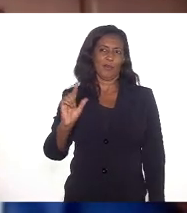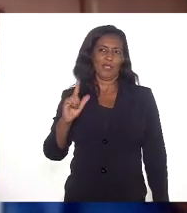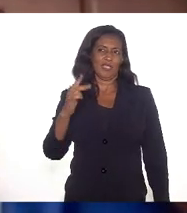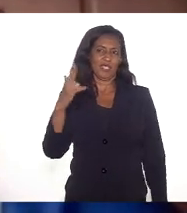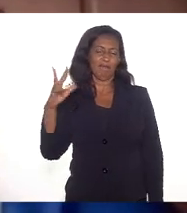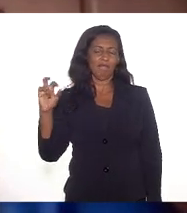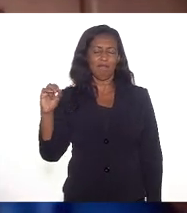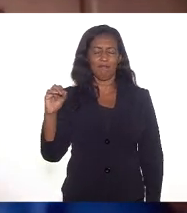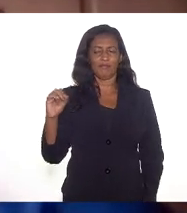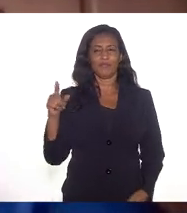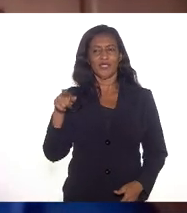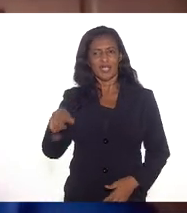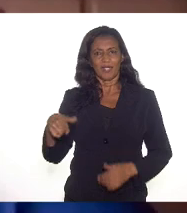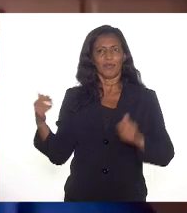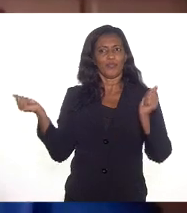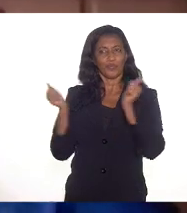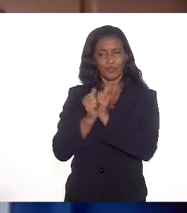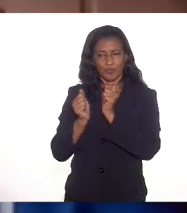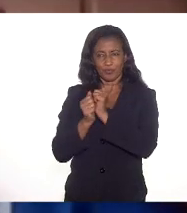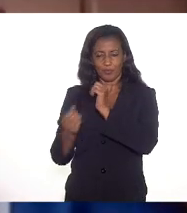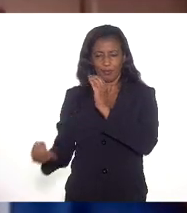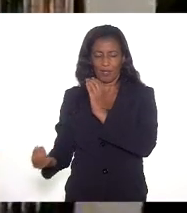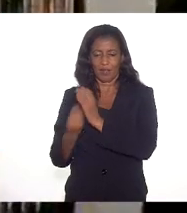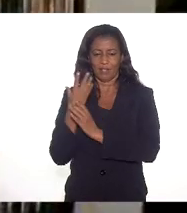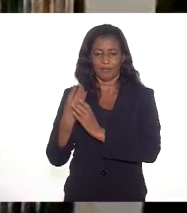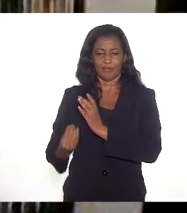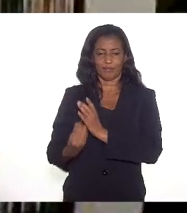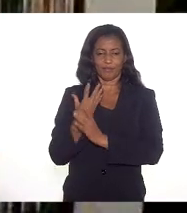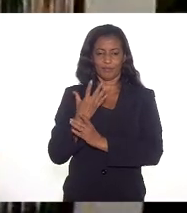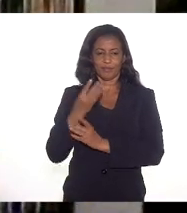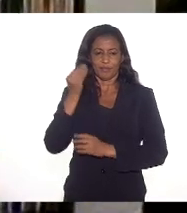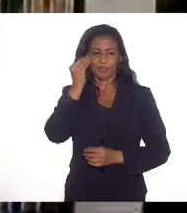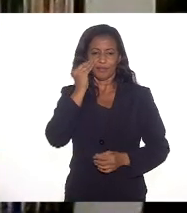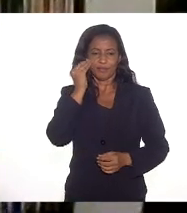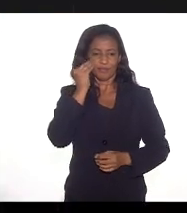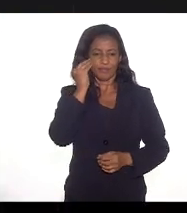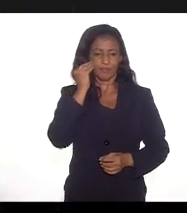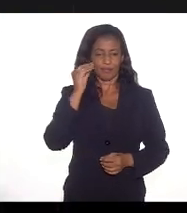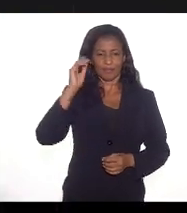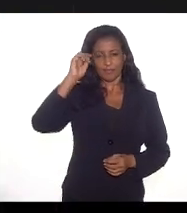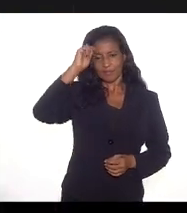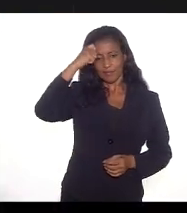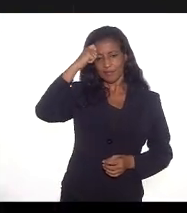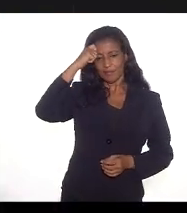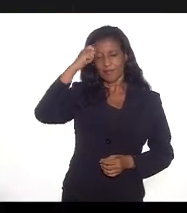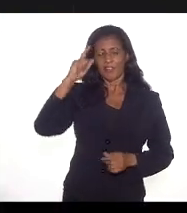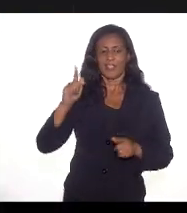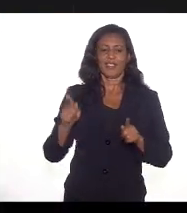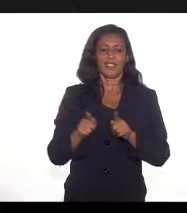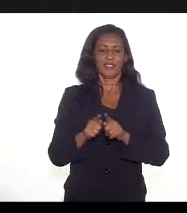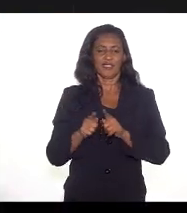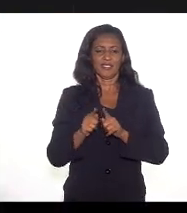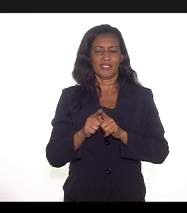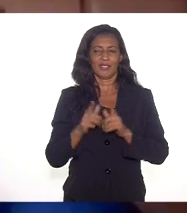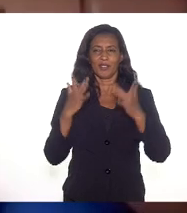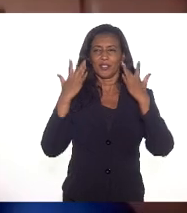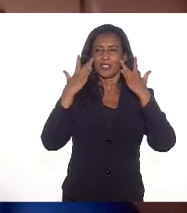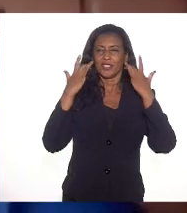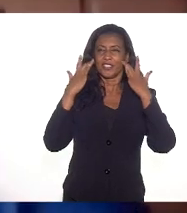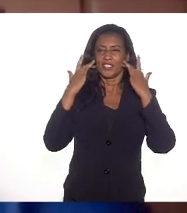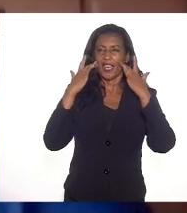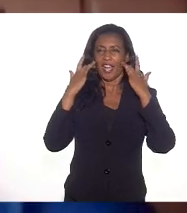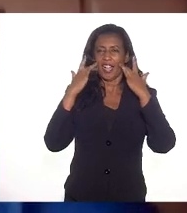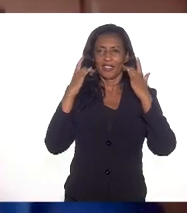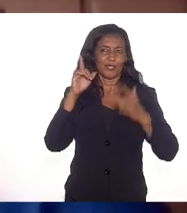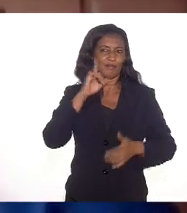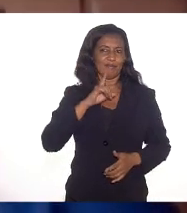do Nascimento e outros, criaram o Teatro Experimental do Negro e a Academia Nacional do Teatro